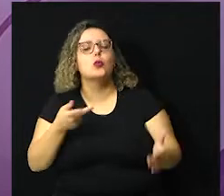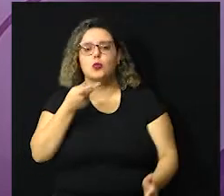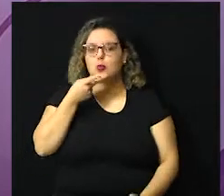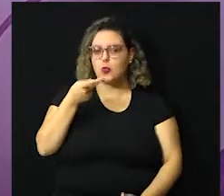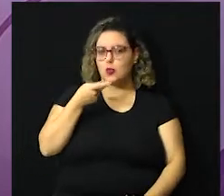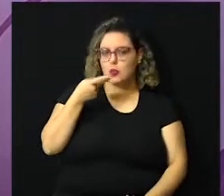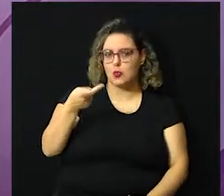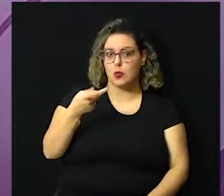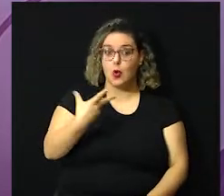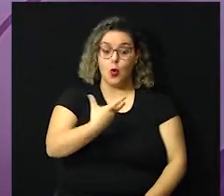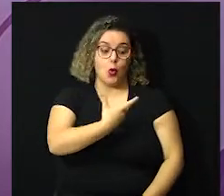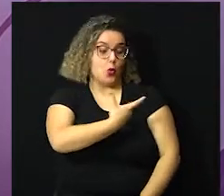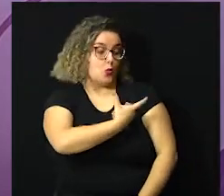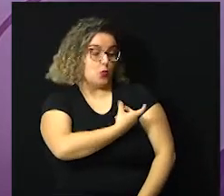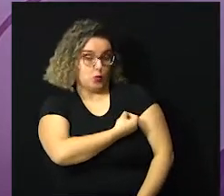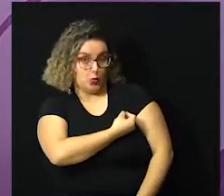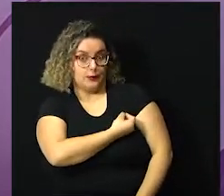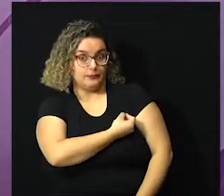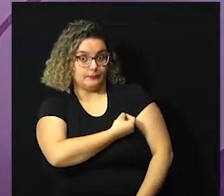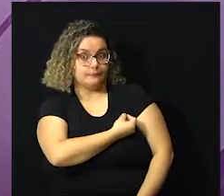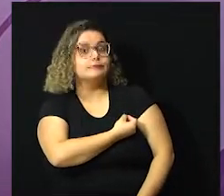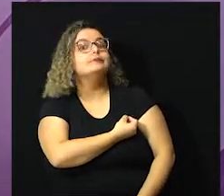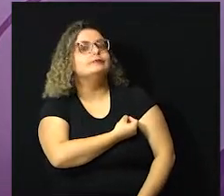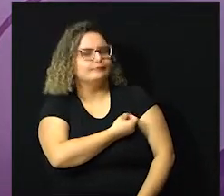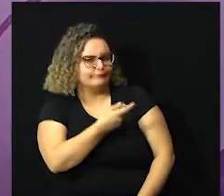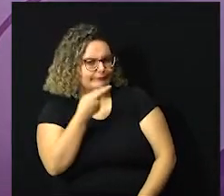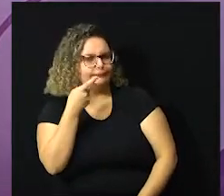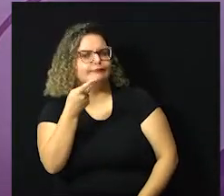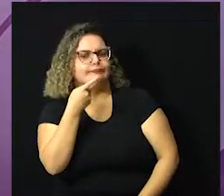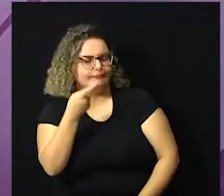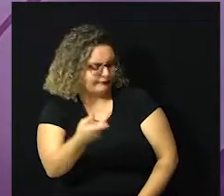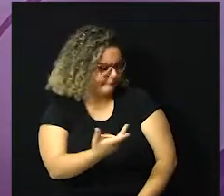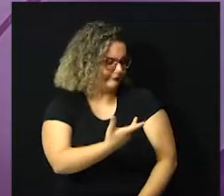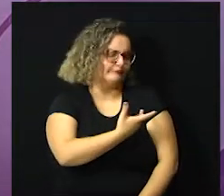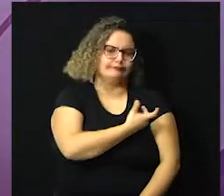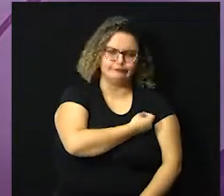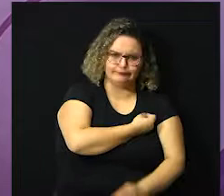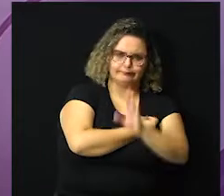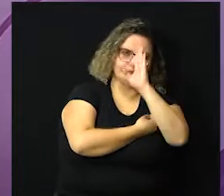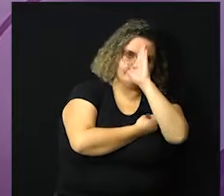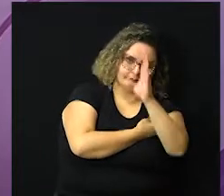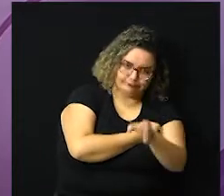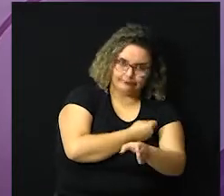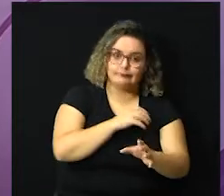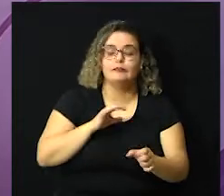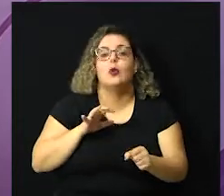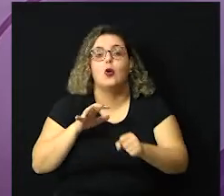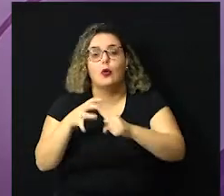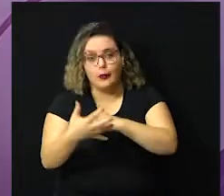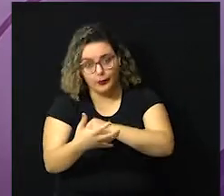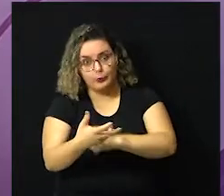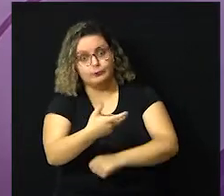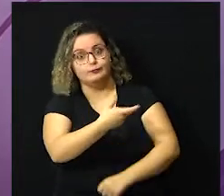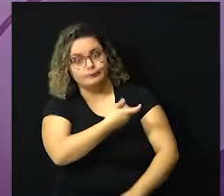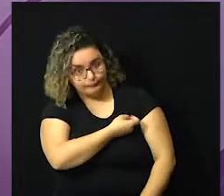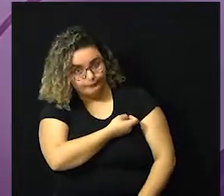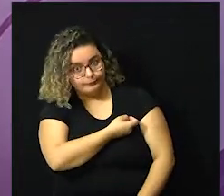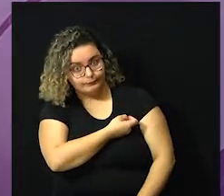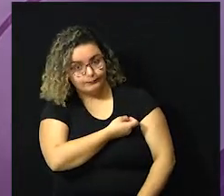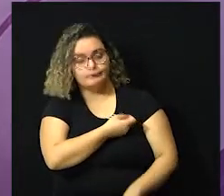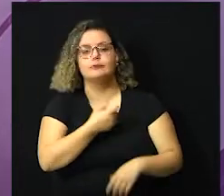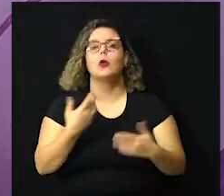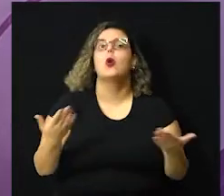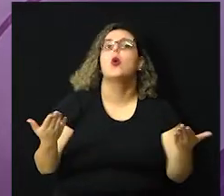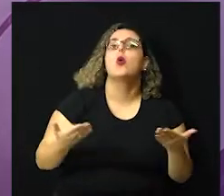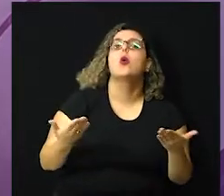falar sobre vacinação. Muito tem se falado aí de vacina, principalmente em relação à vacina contra a Covid-19. Mas hoje